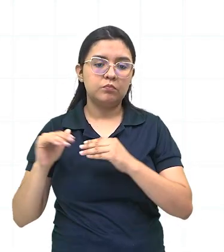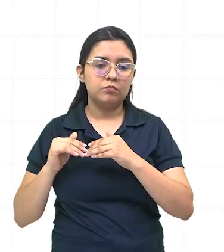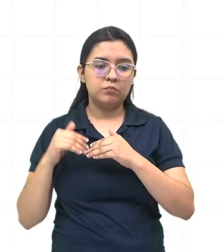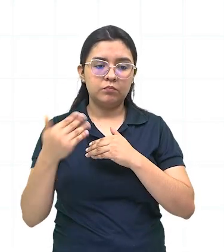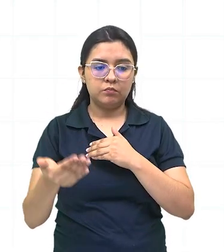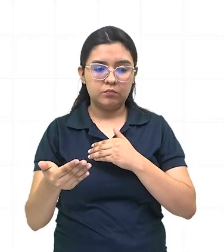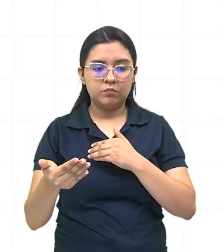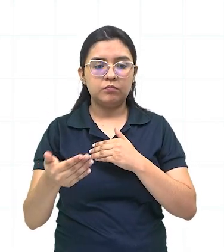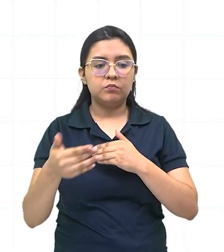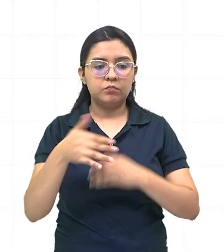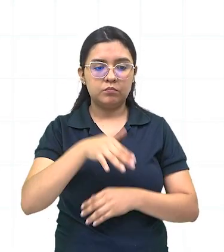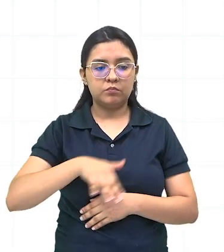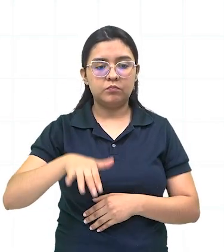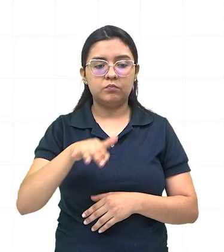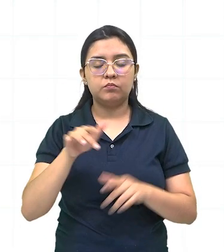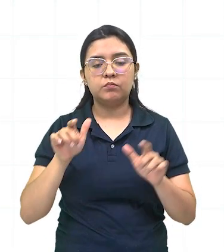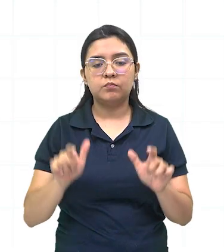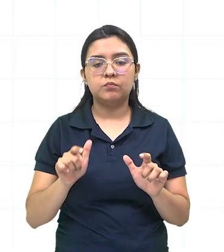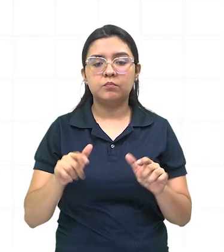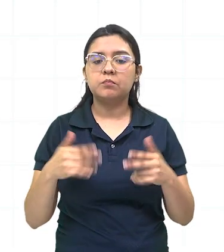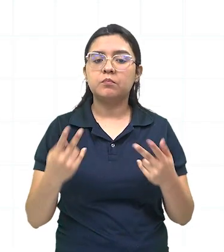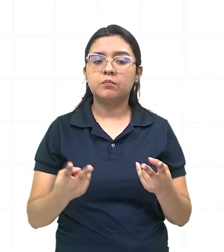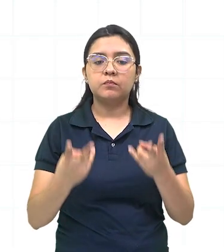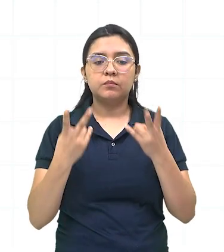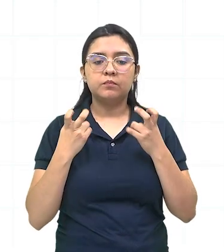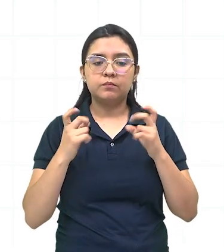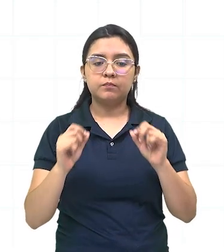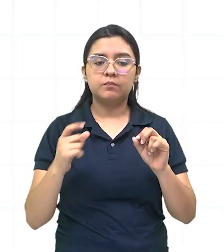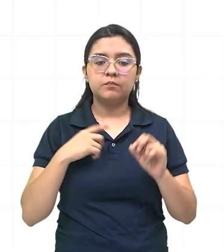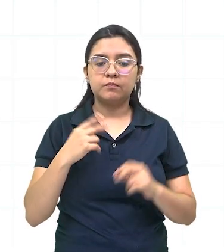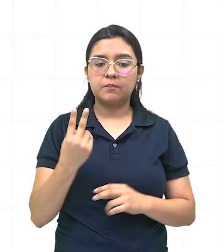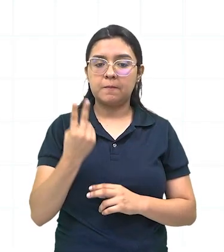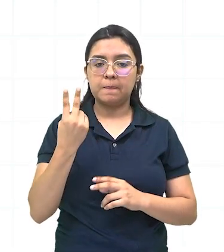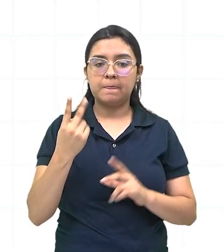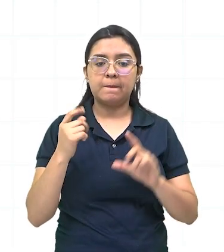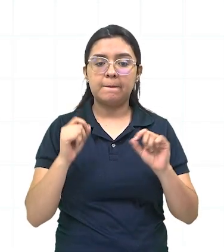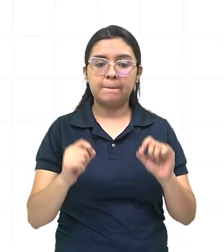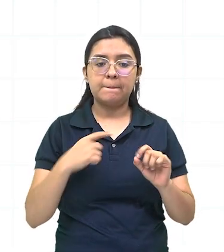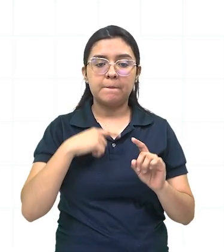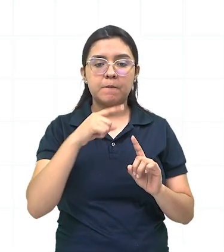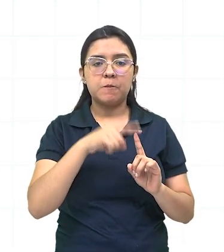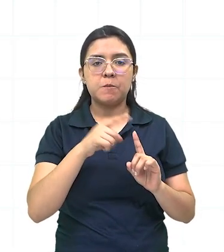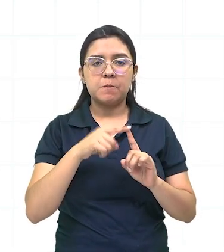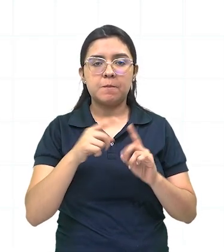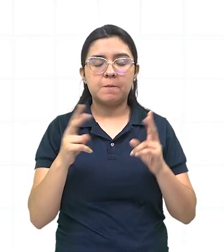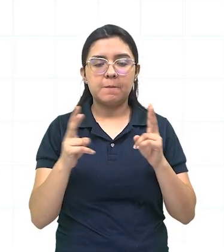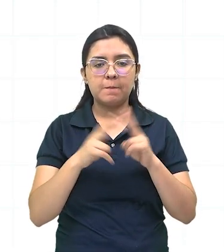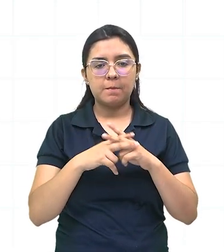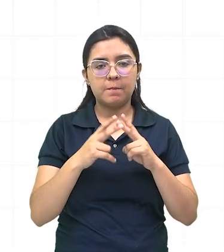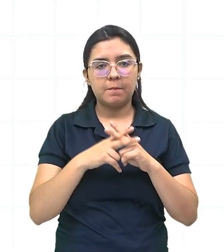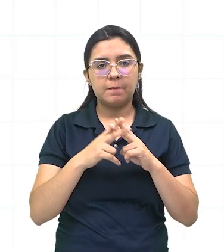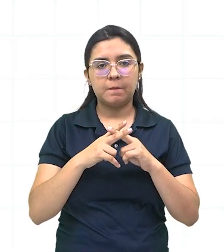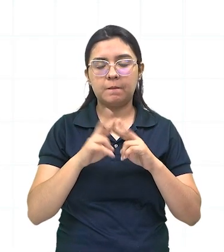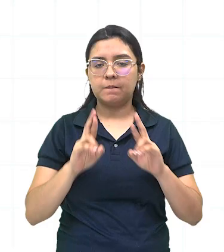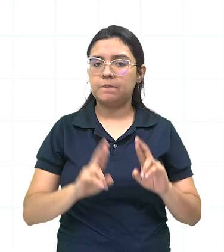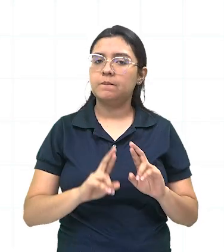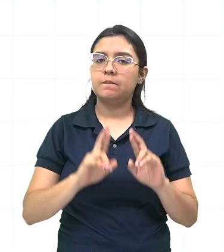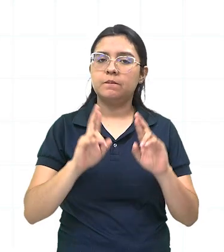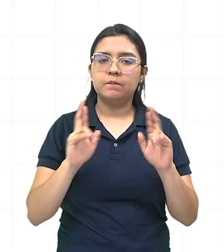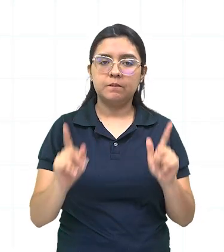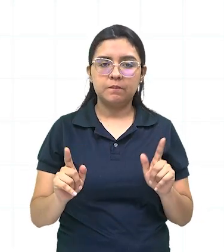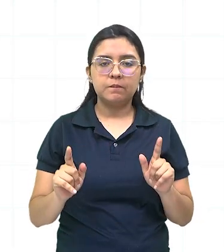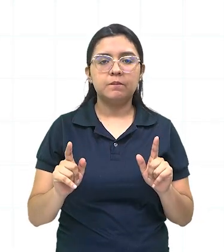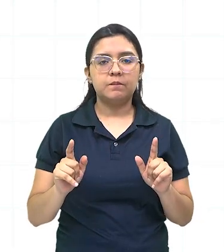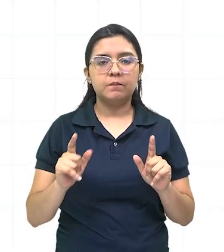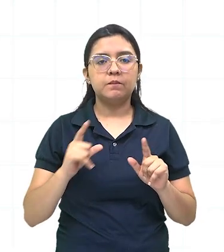ringue. Então vejo aí duas concepções diferentes, dois tipos de lutas diferentes, embora tenham sido